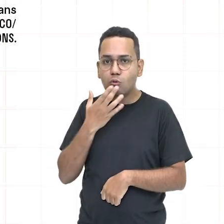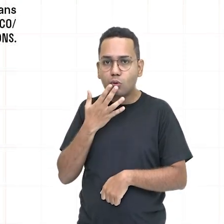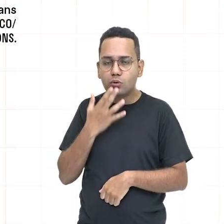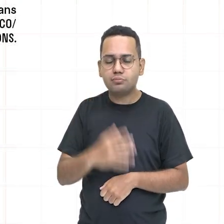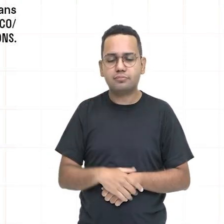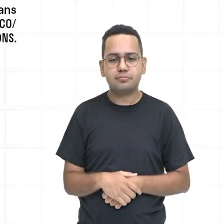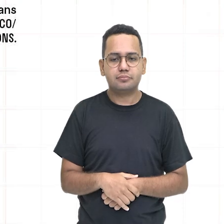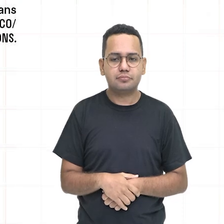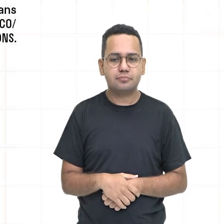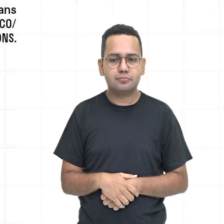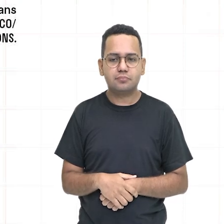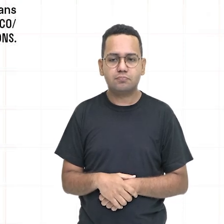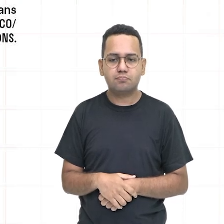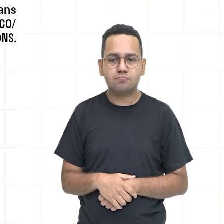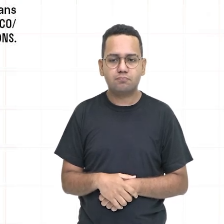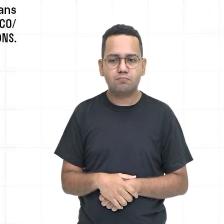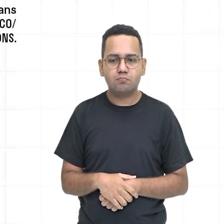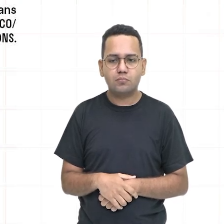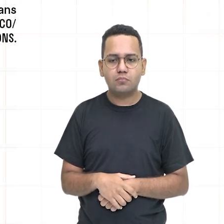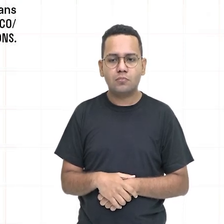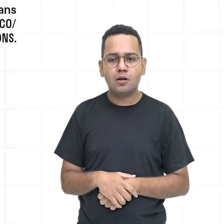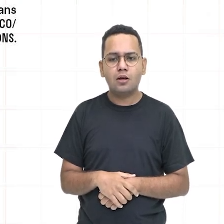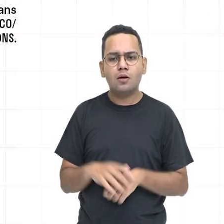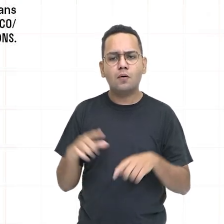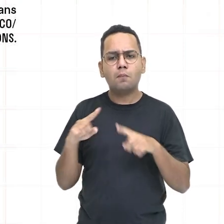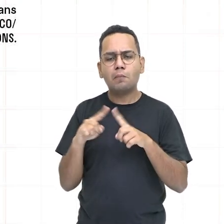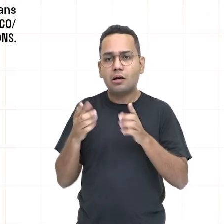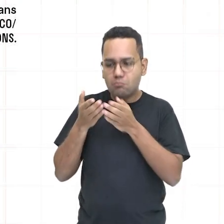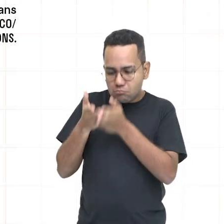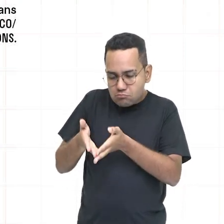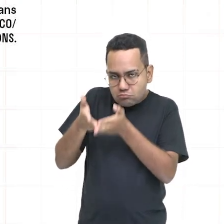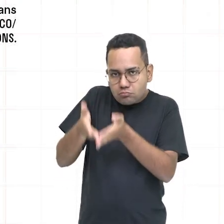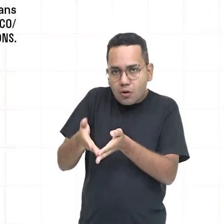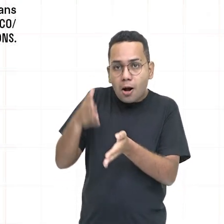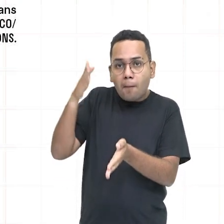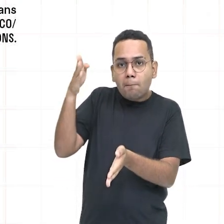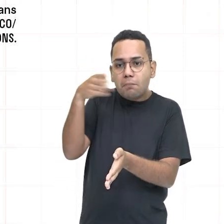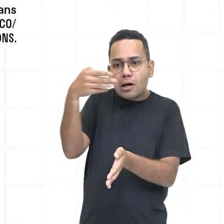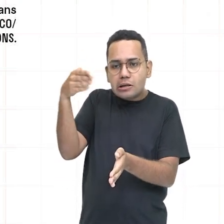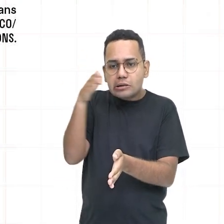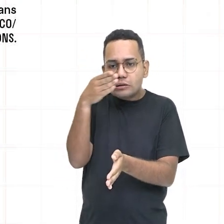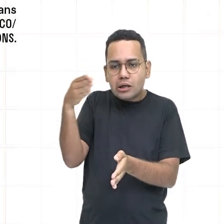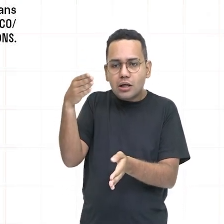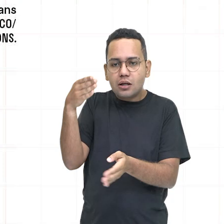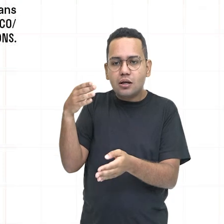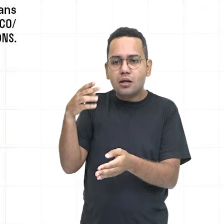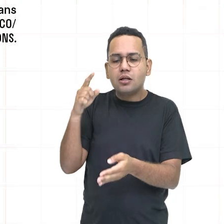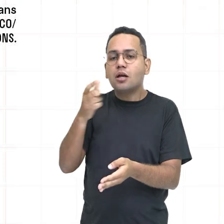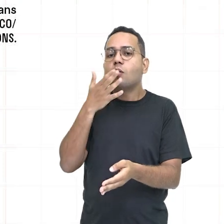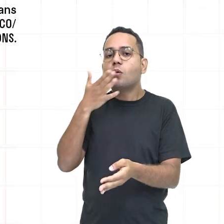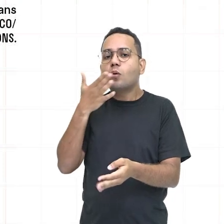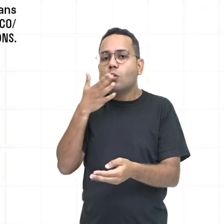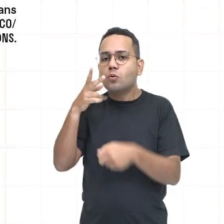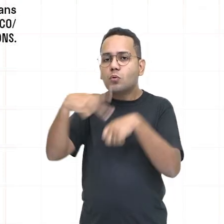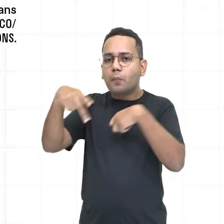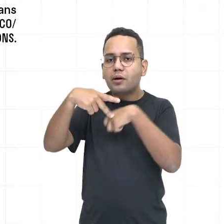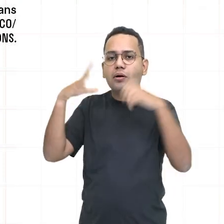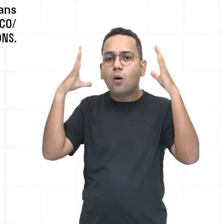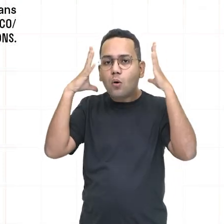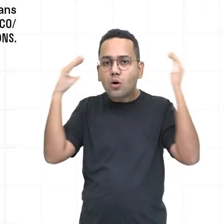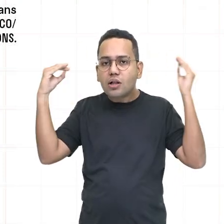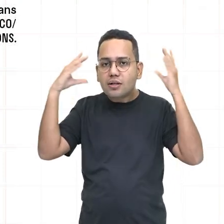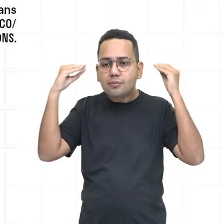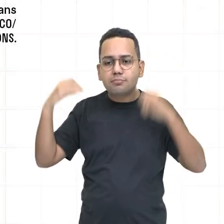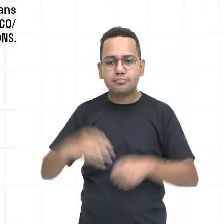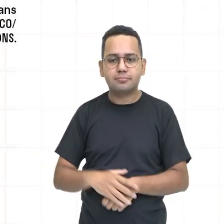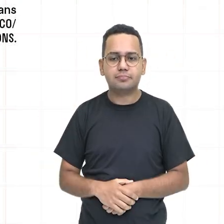somente as bandeiras das grandes naus ali estão com as cores da Holanda. Essa